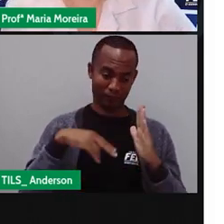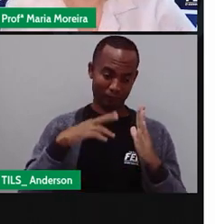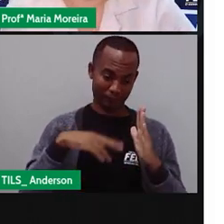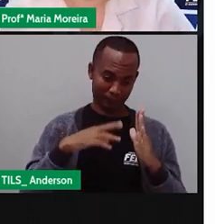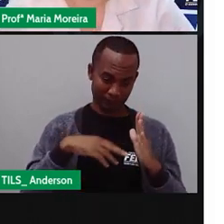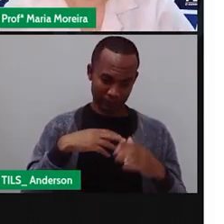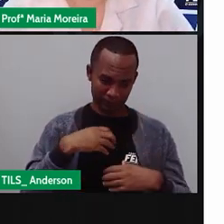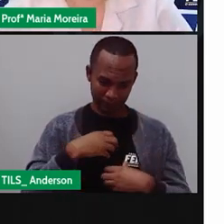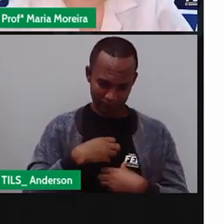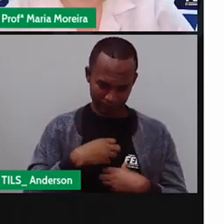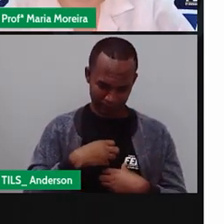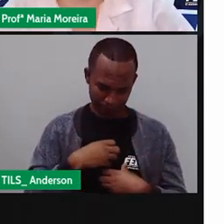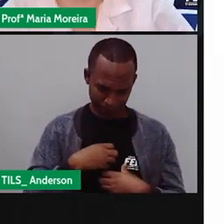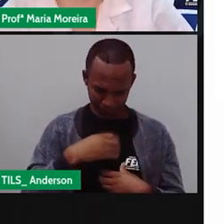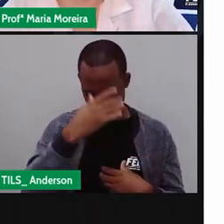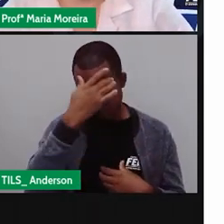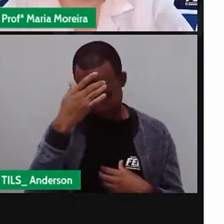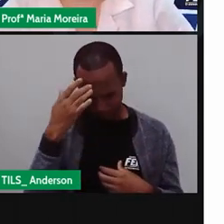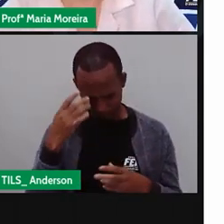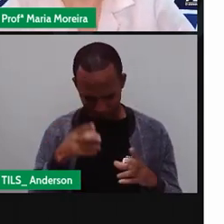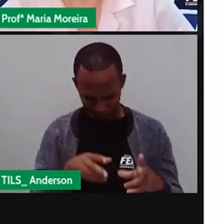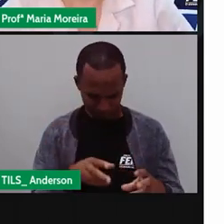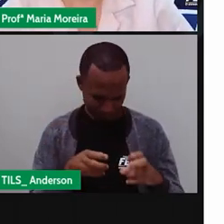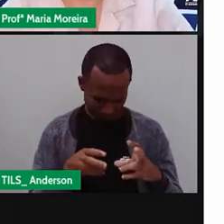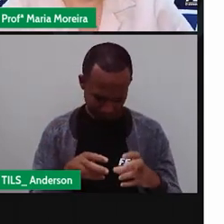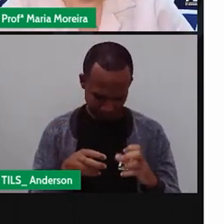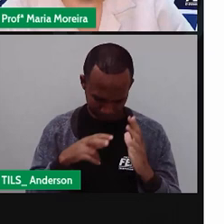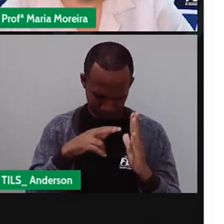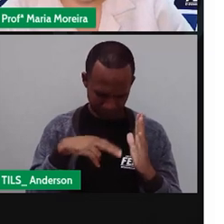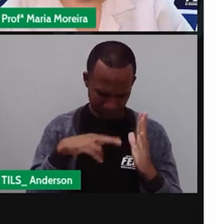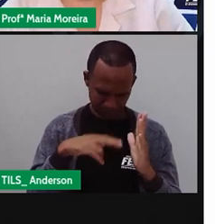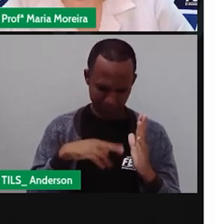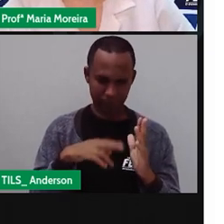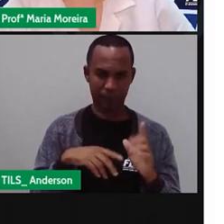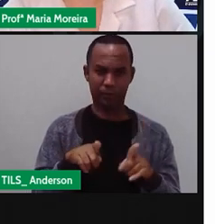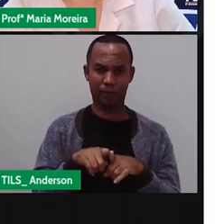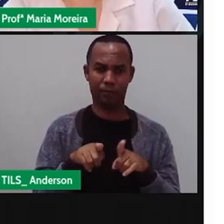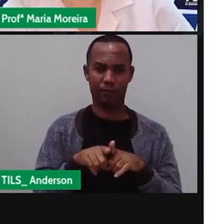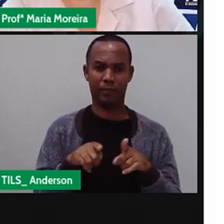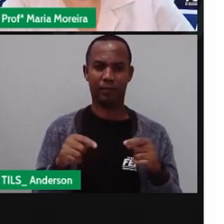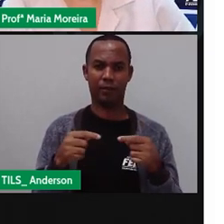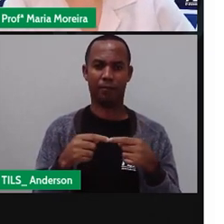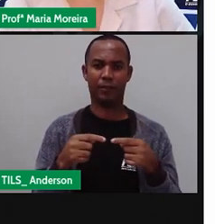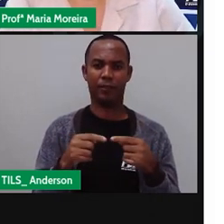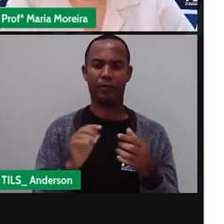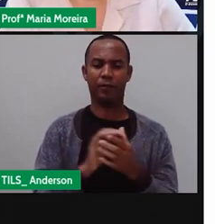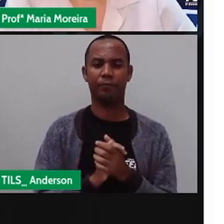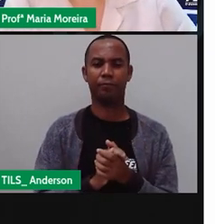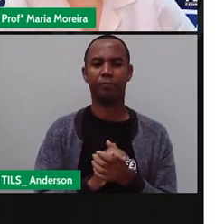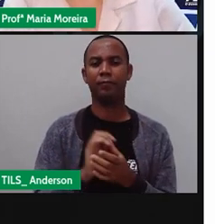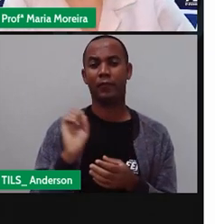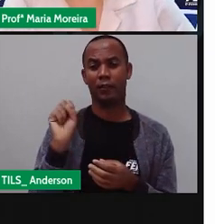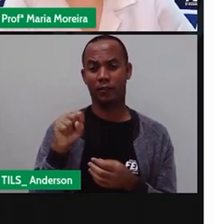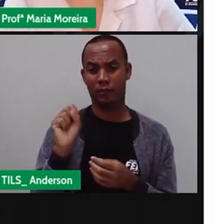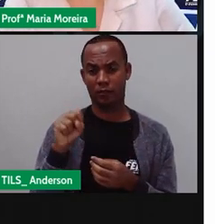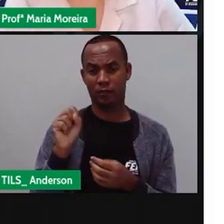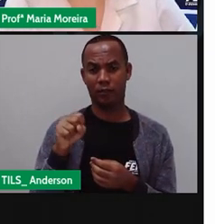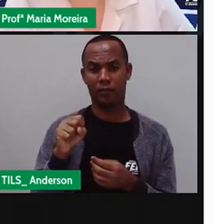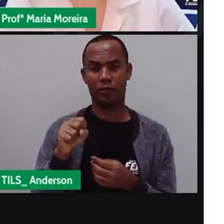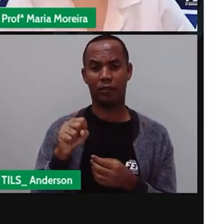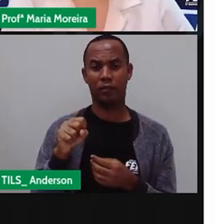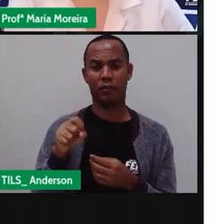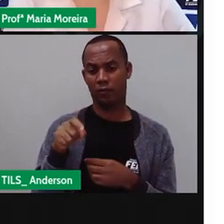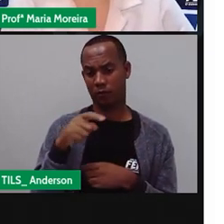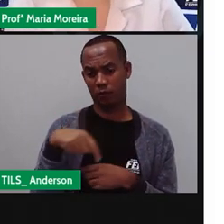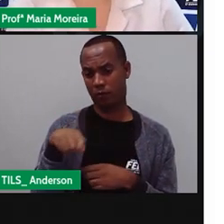sentimento aquela pessoa vai sentir no momento da leitura, tá? Bom, assim, nesse nosso